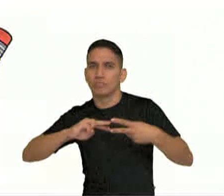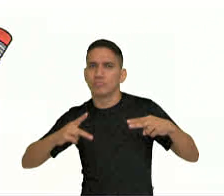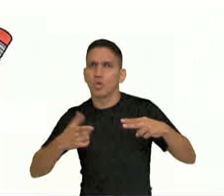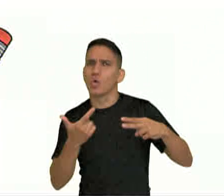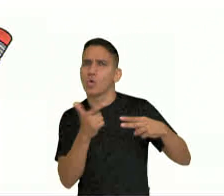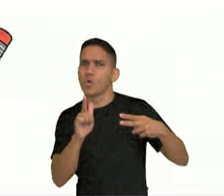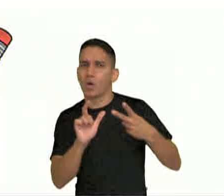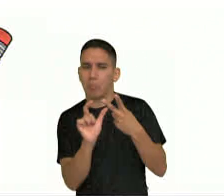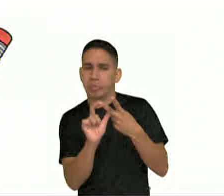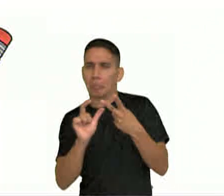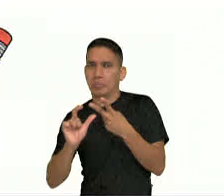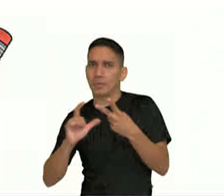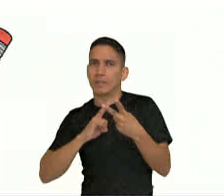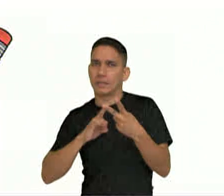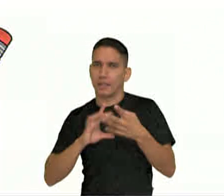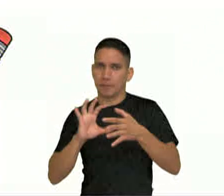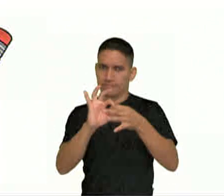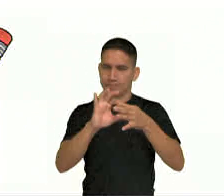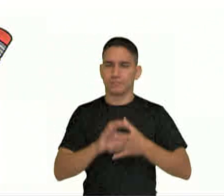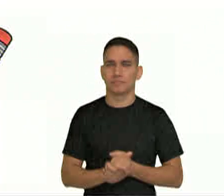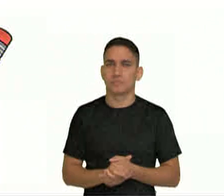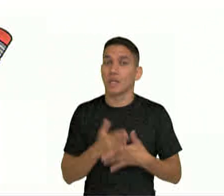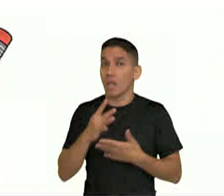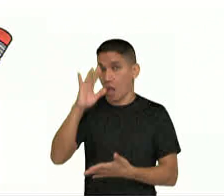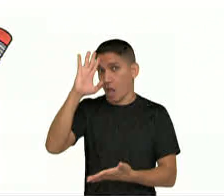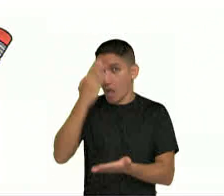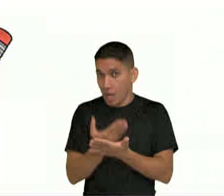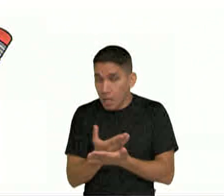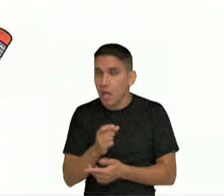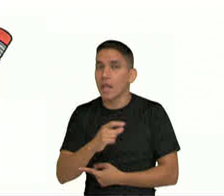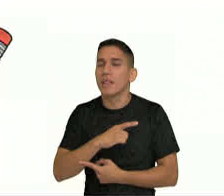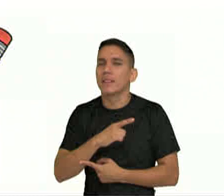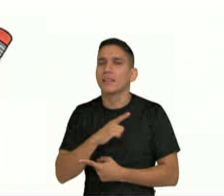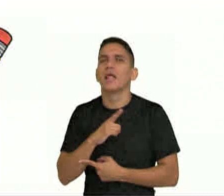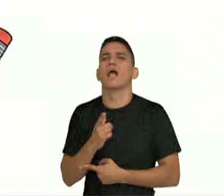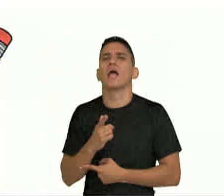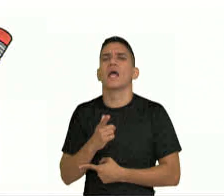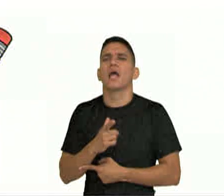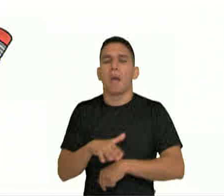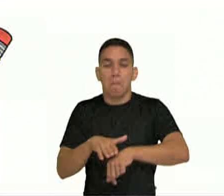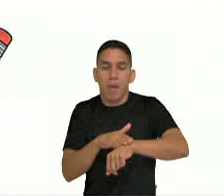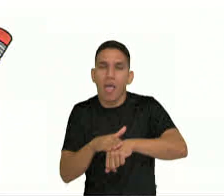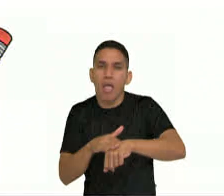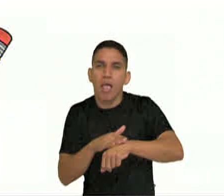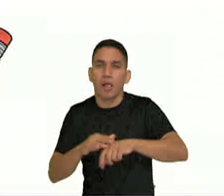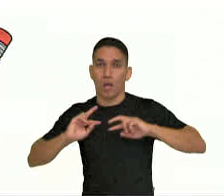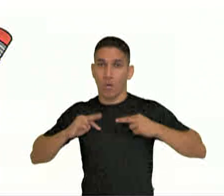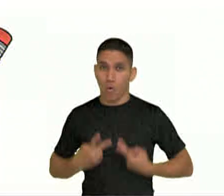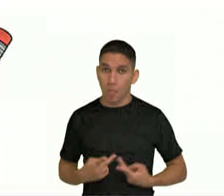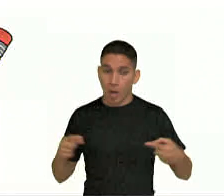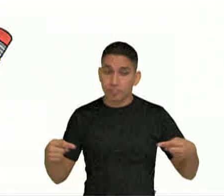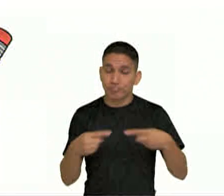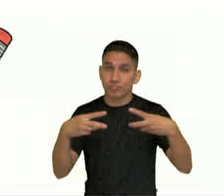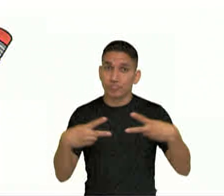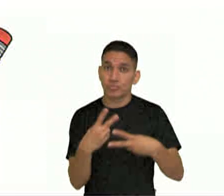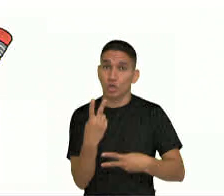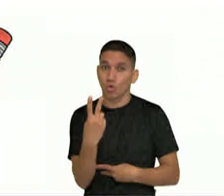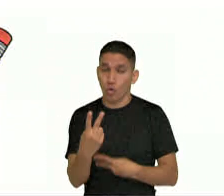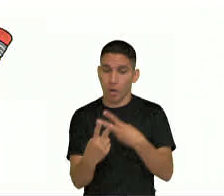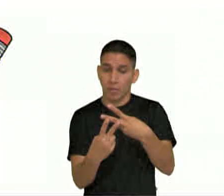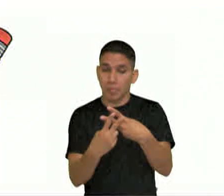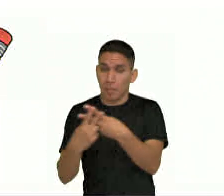homólogos. Supondo-se que a herança da cor de pele humana seja determinada por apenas 2 pares de alelos,